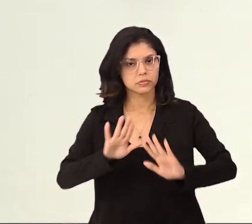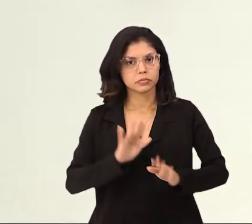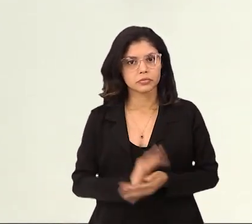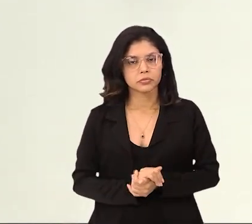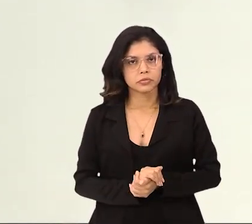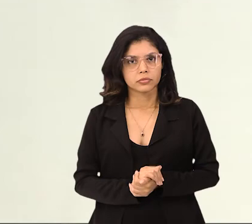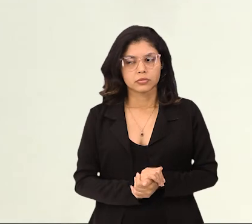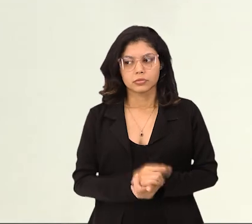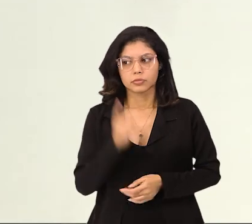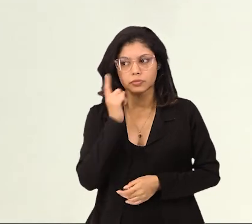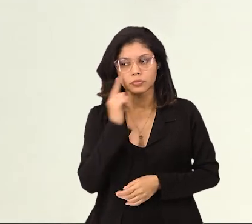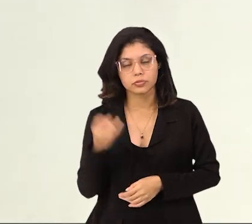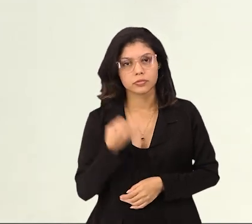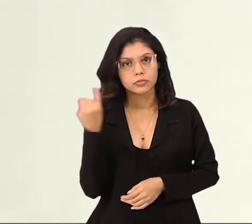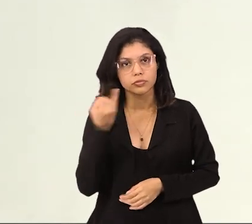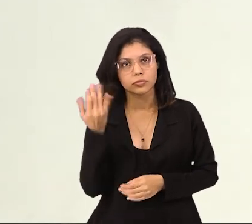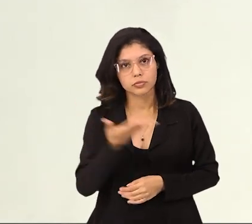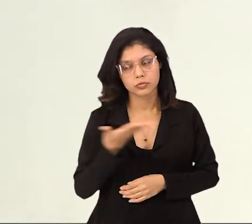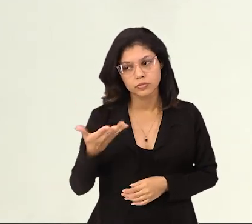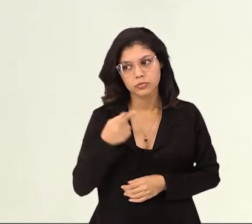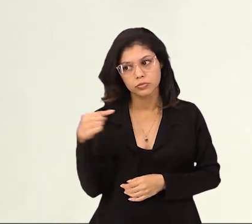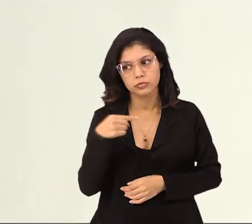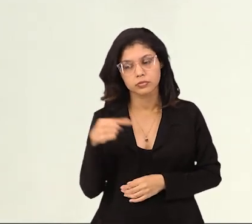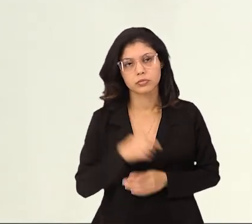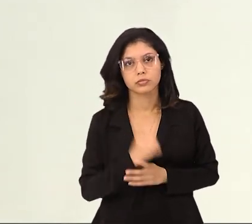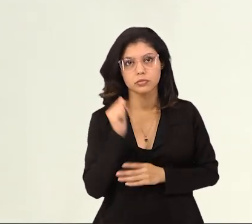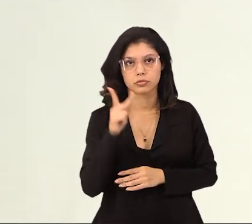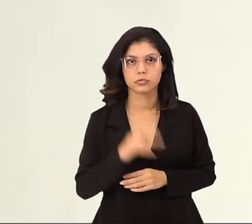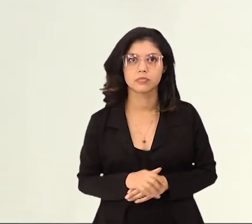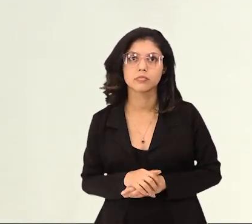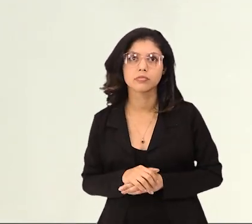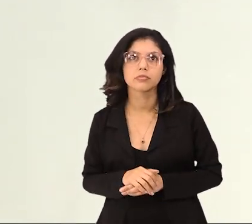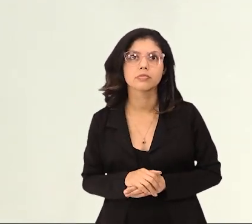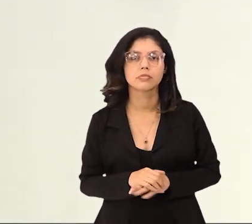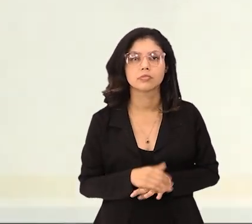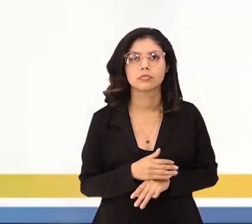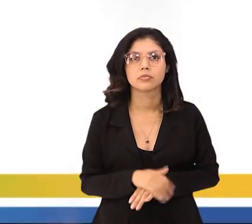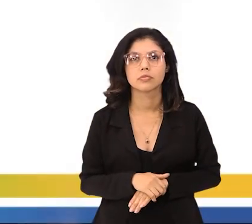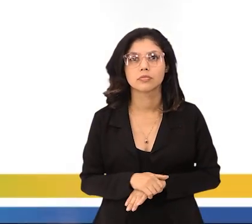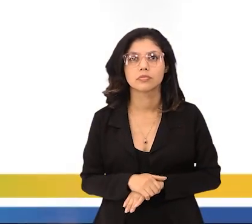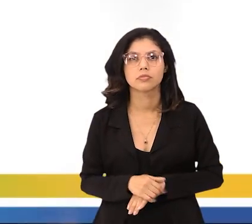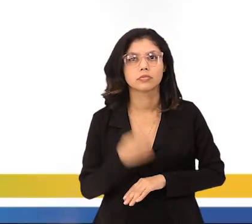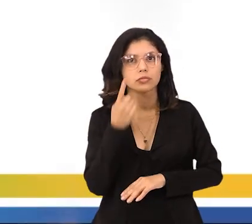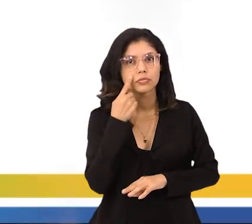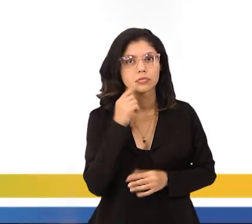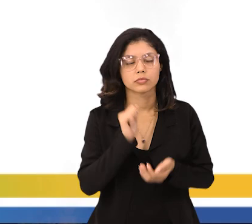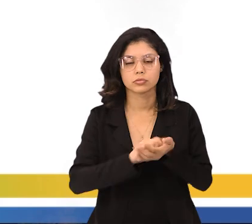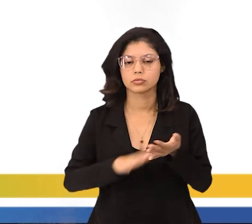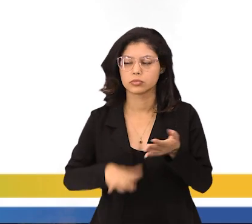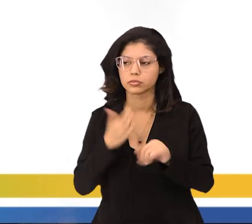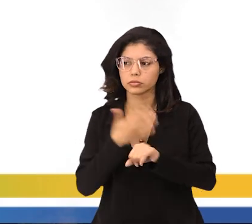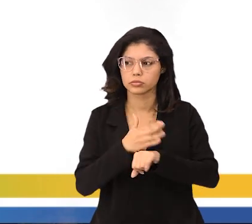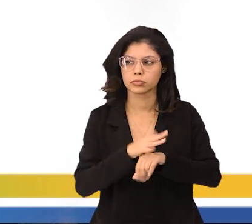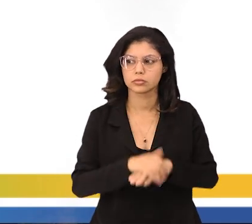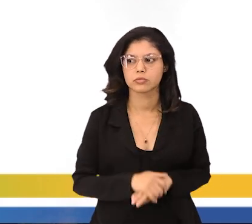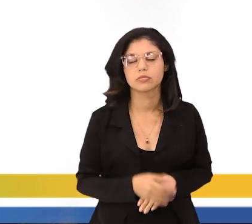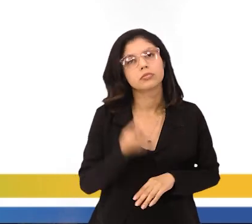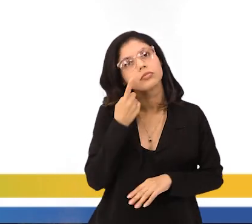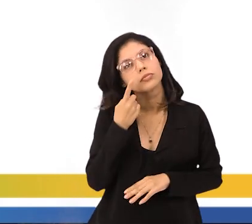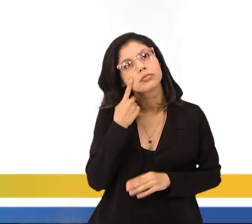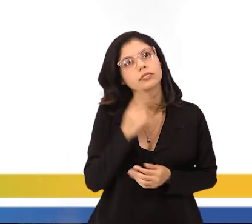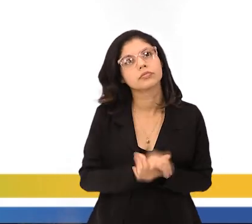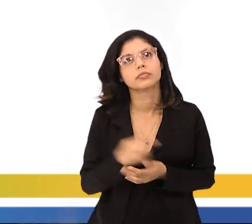cuidado, principalmente quando a base é negativa. Tá bom? Feito isso, vamos aqui para uma parte prática, né? Observe